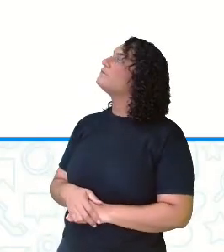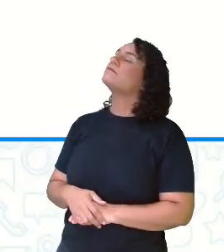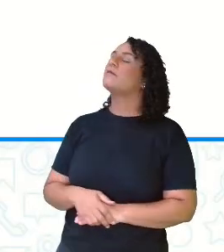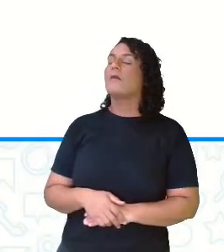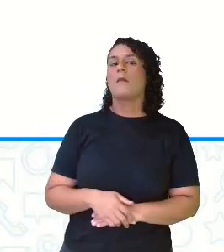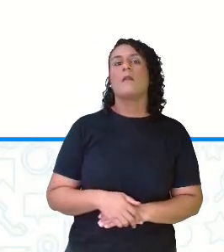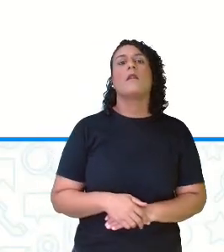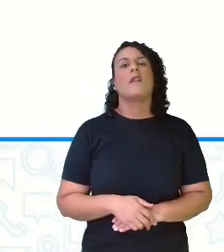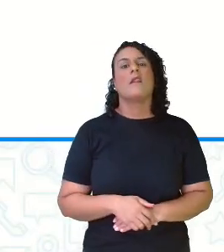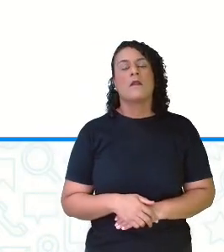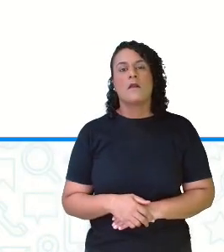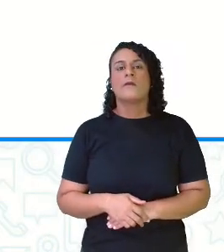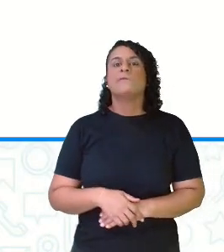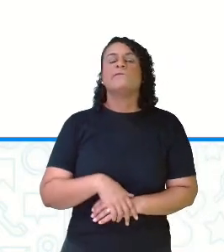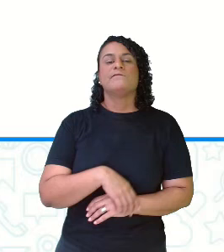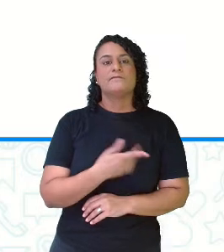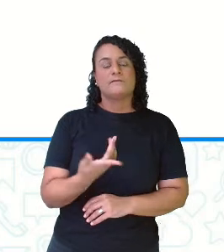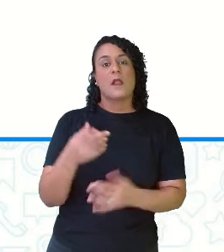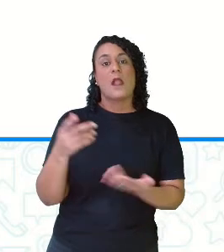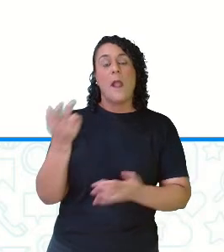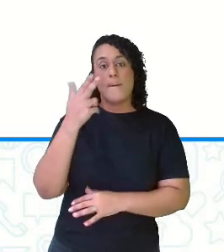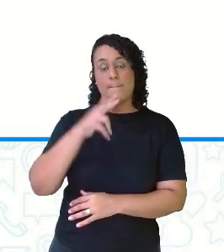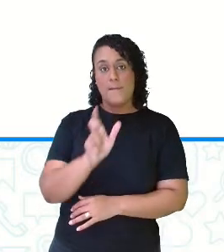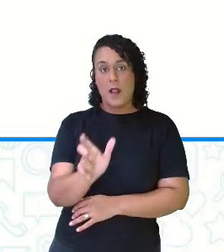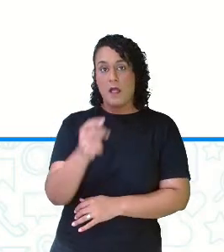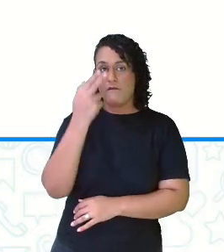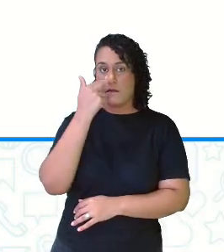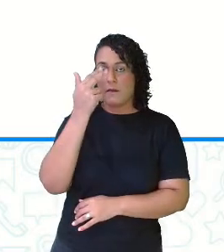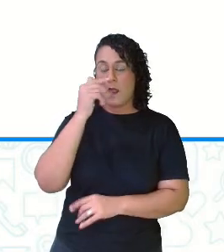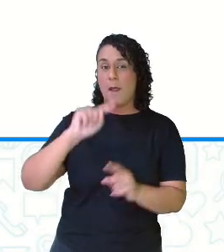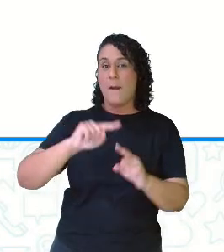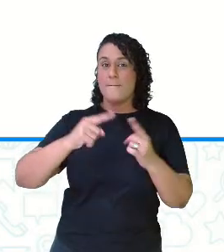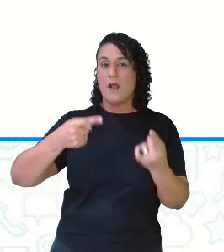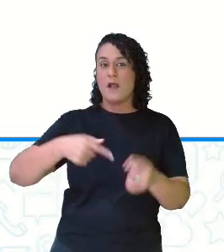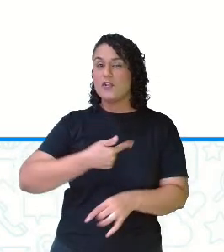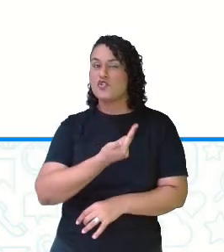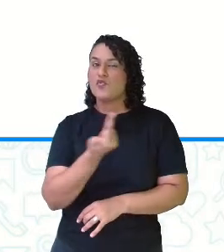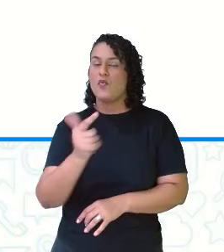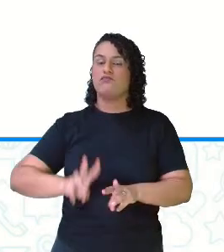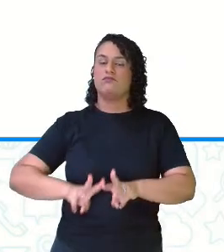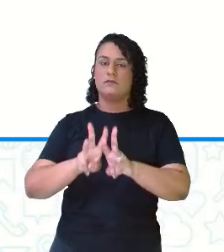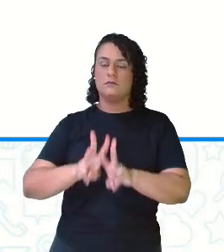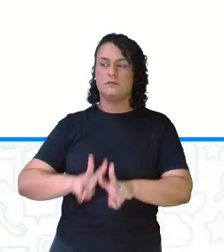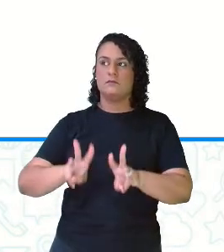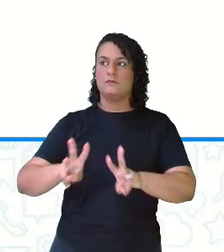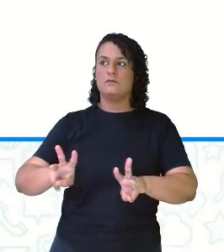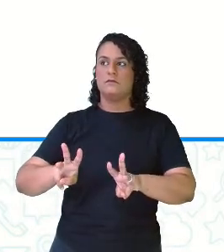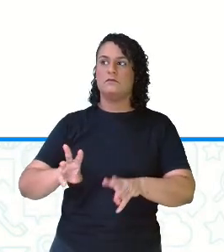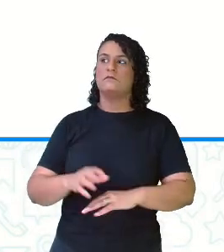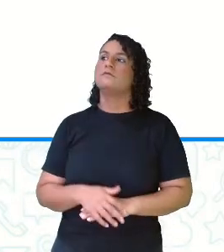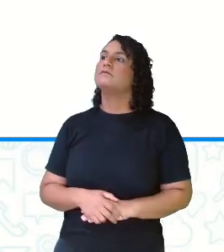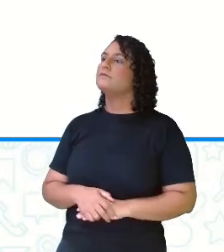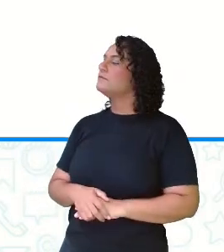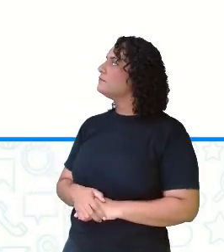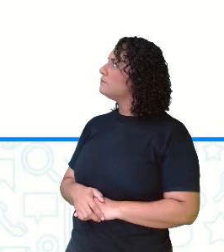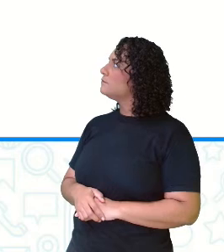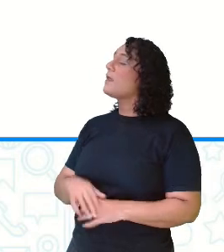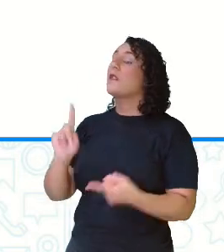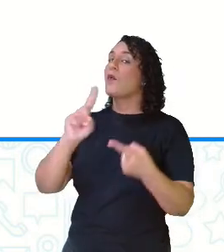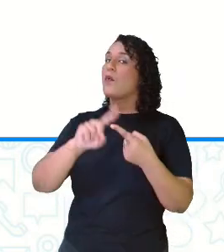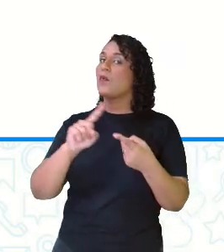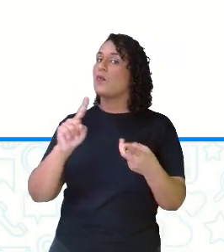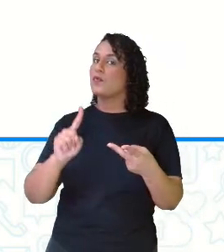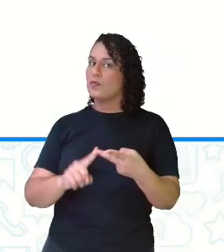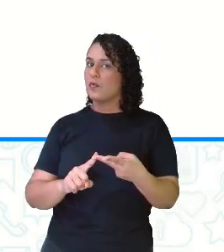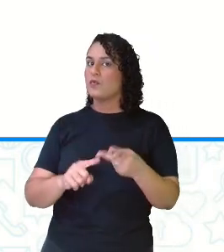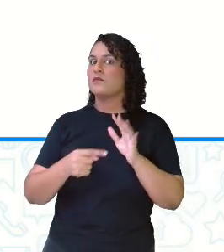em outro dicionário online. Você está vendo? Ó? Só que aqui ele não separou, mas aqui ele está, ó, pontuado o 1 e o 2